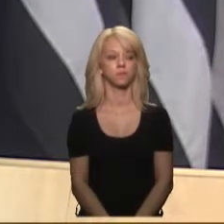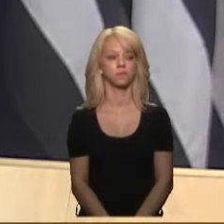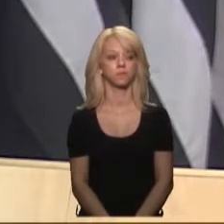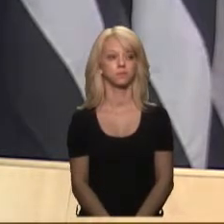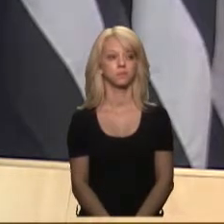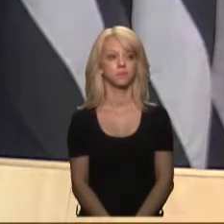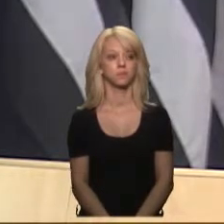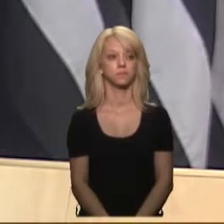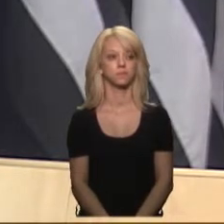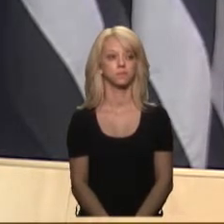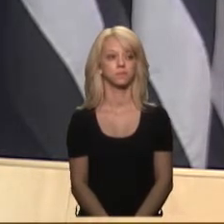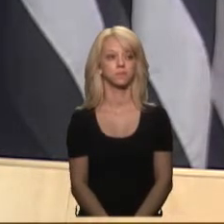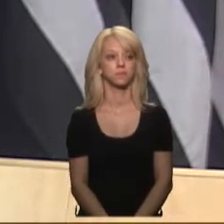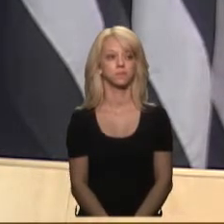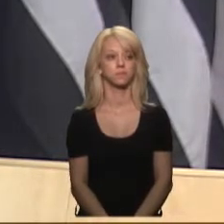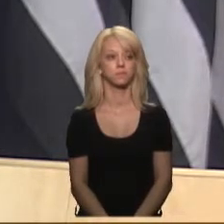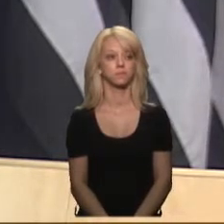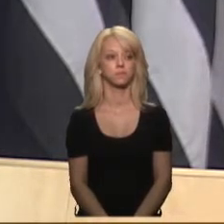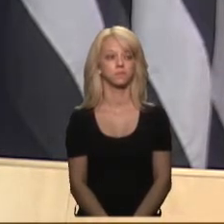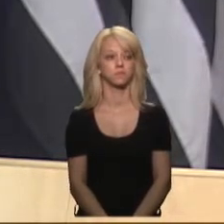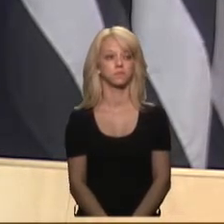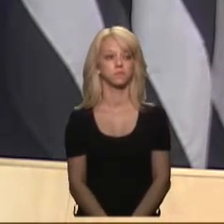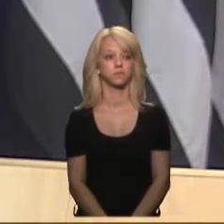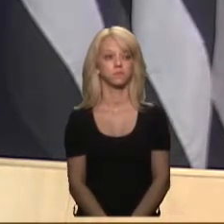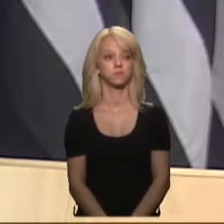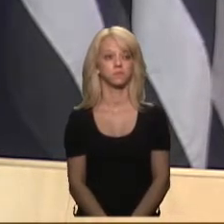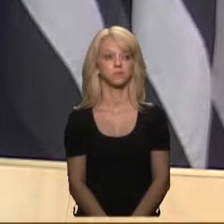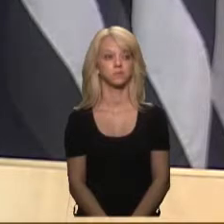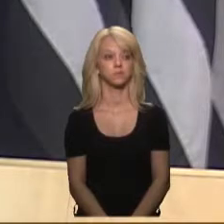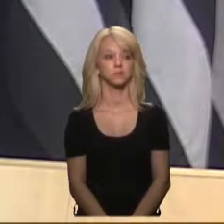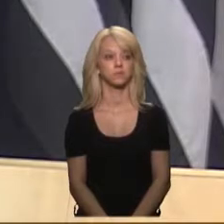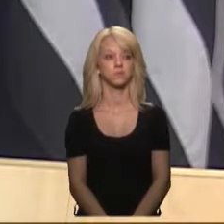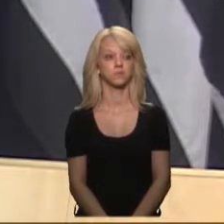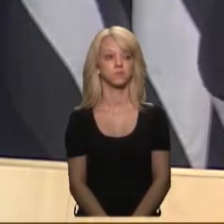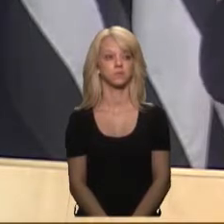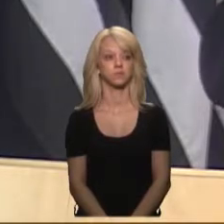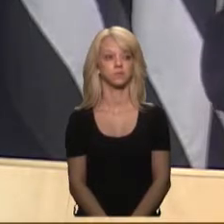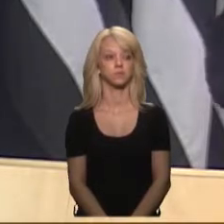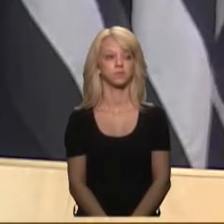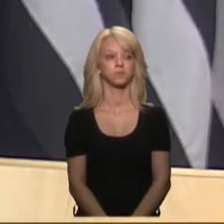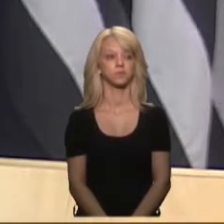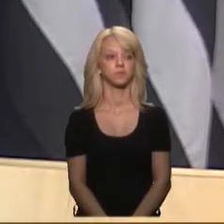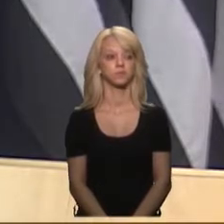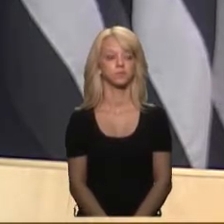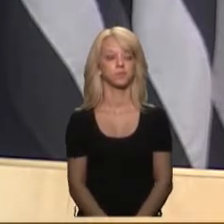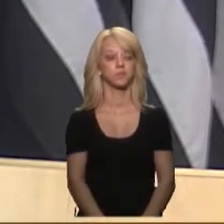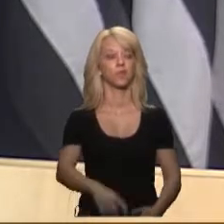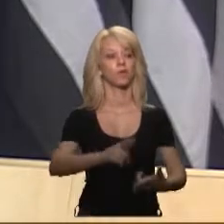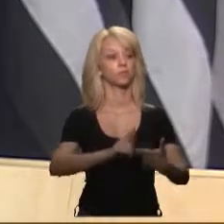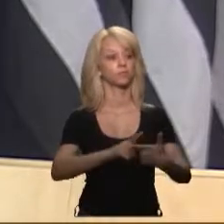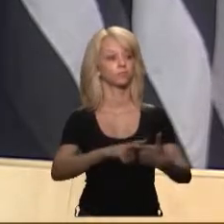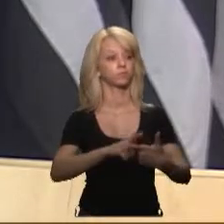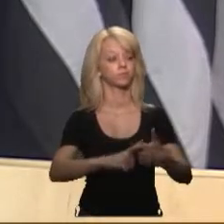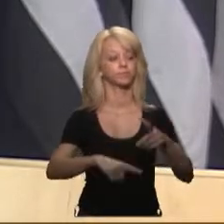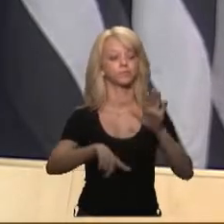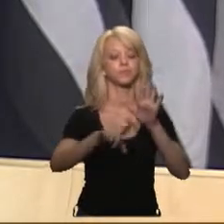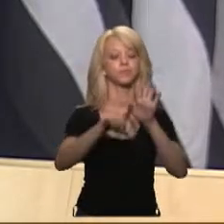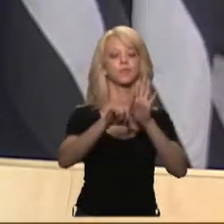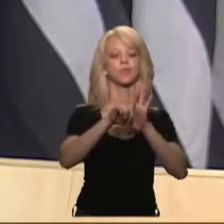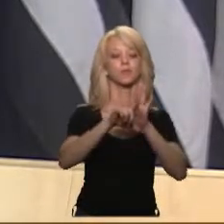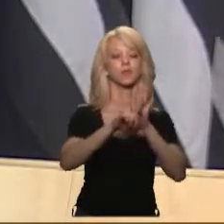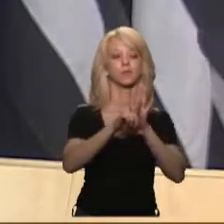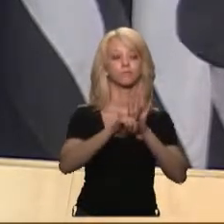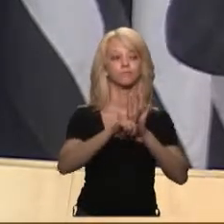amparo legal e ela vai acontecer na cidade de Taubaté. Porque, inclusive, o governo de Sergipe e também do Espírito